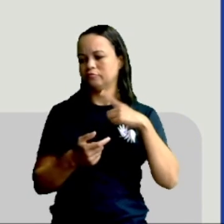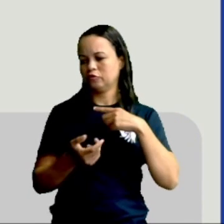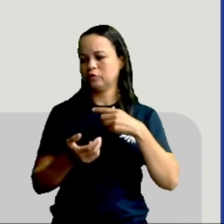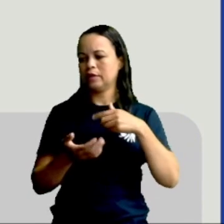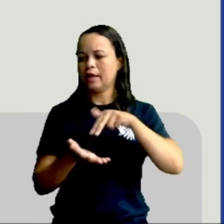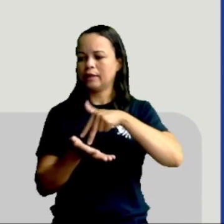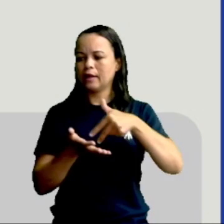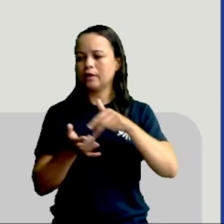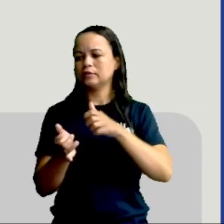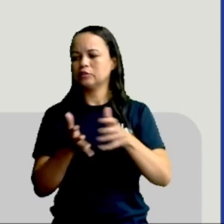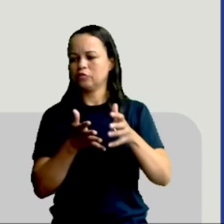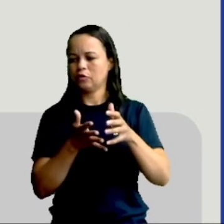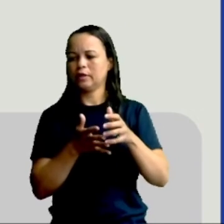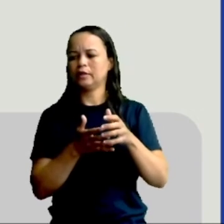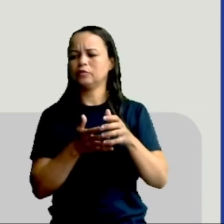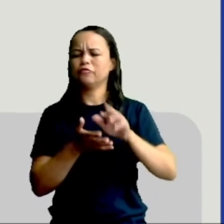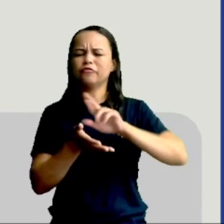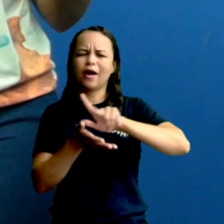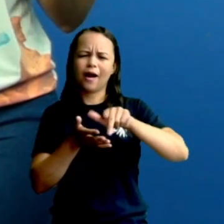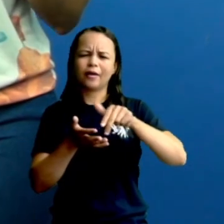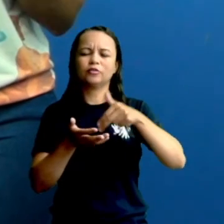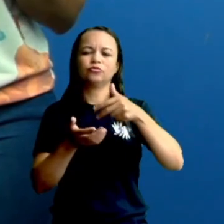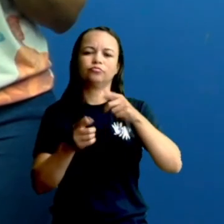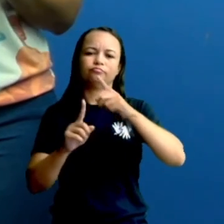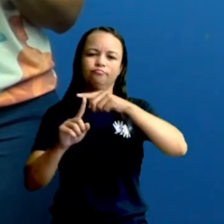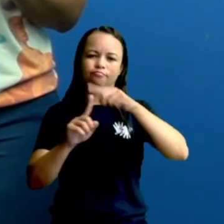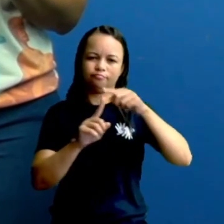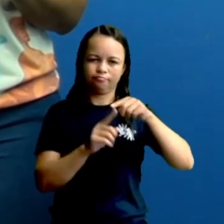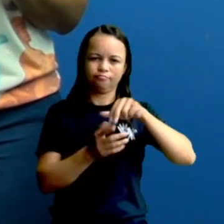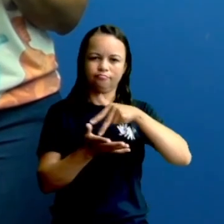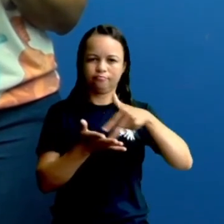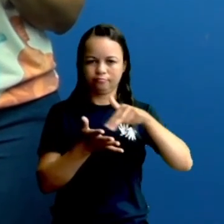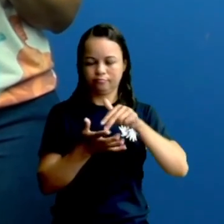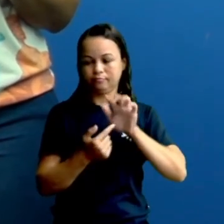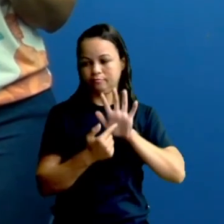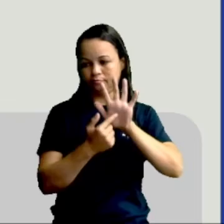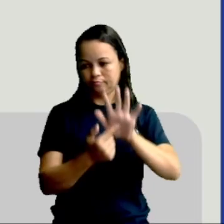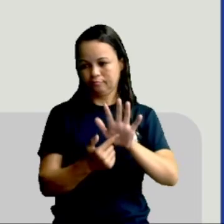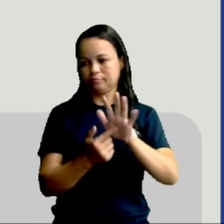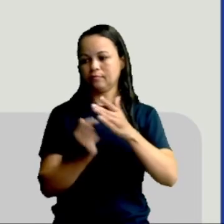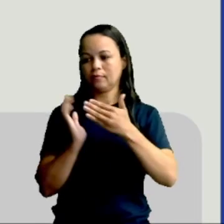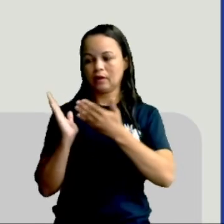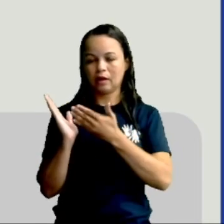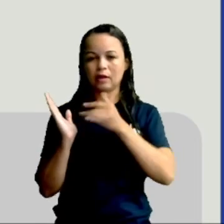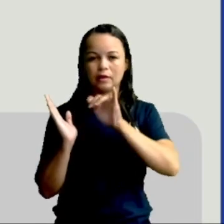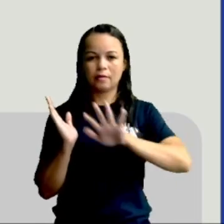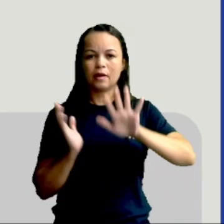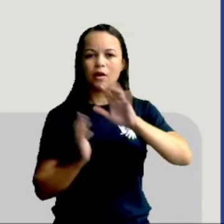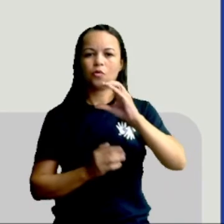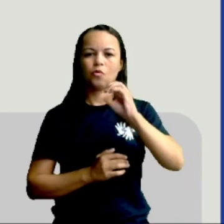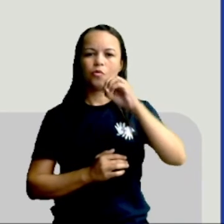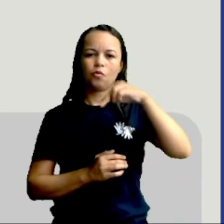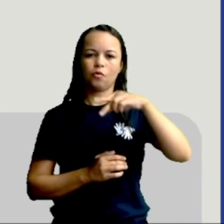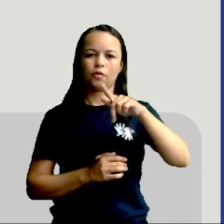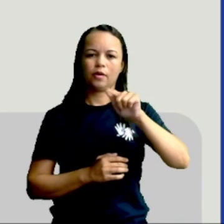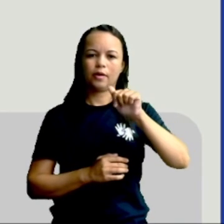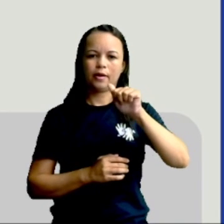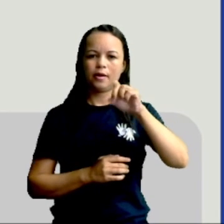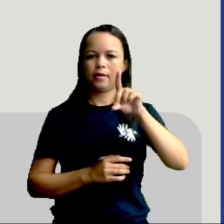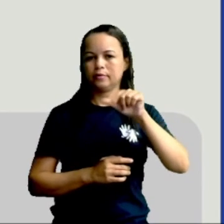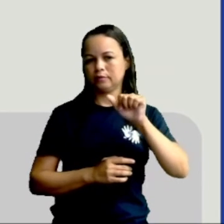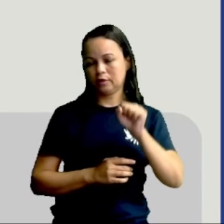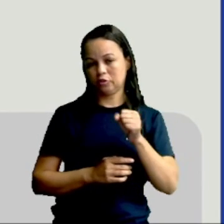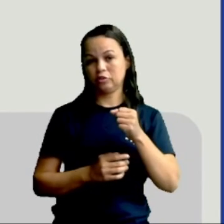reis, cirandas, fandangos e etc. Na foto você está vendo uma congada, tá certo? As